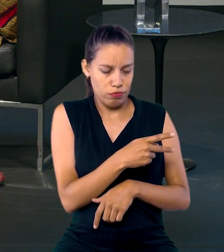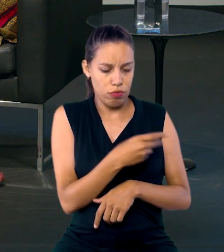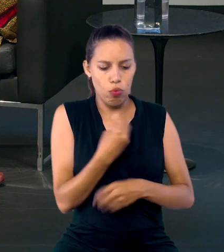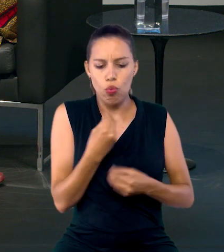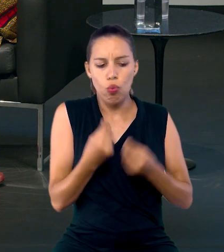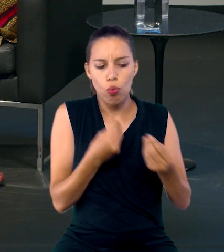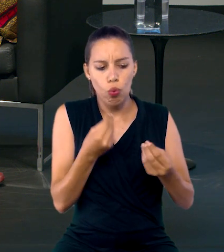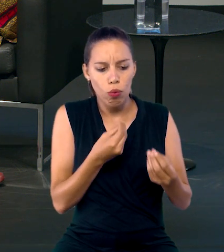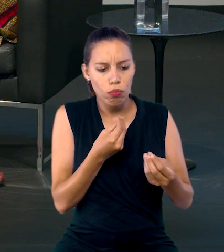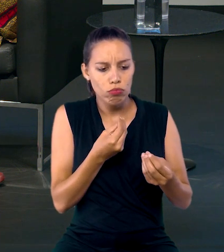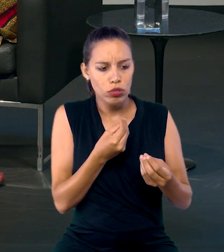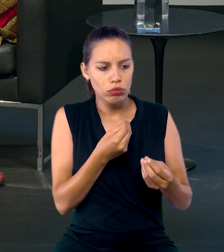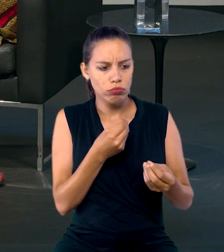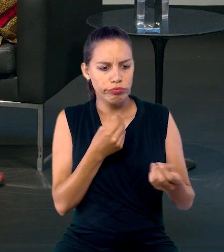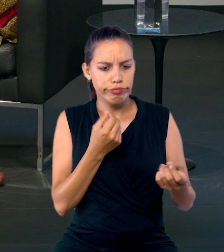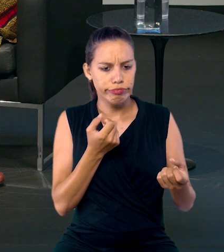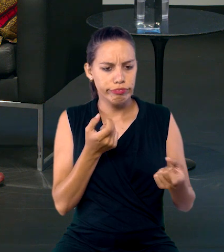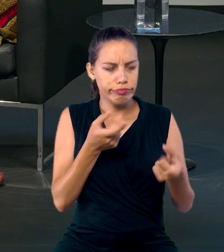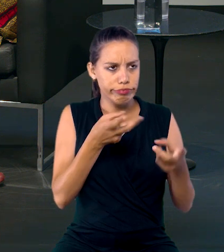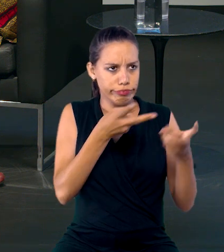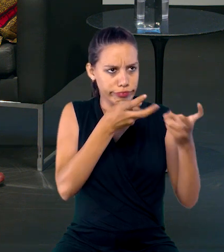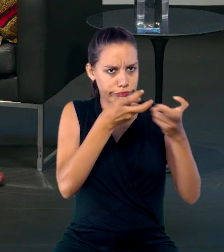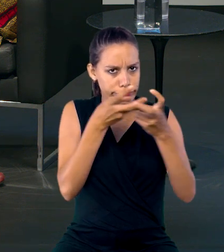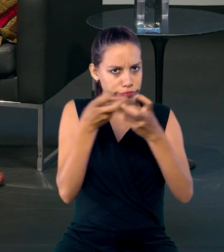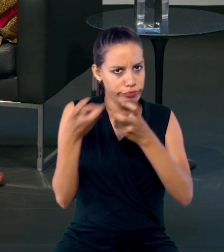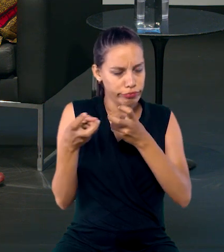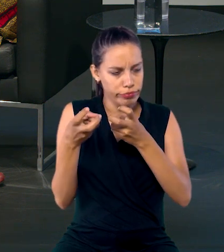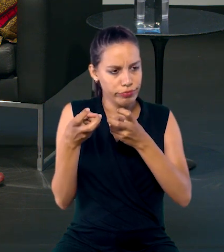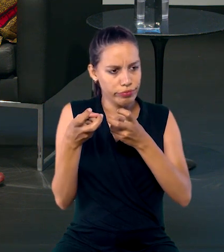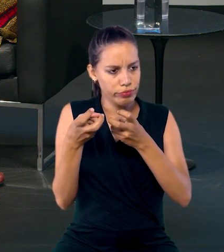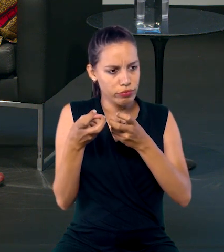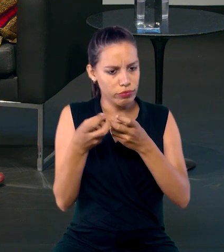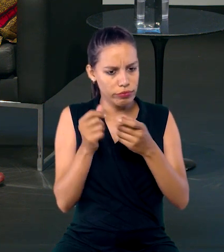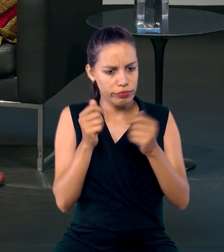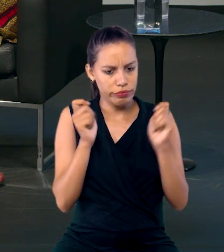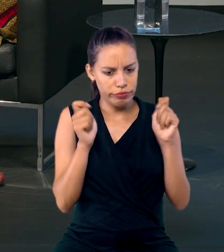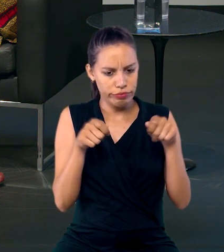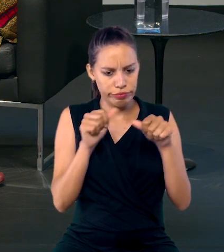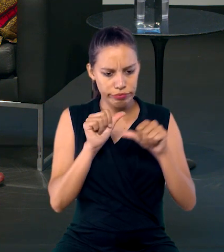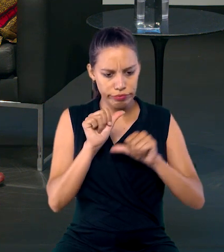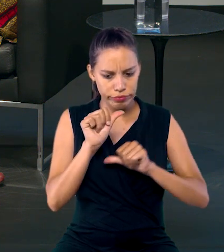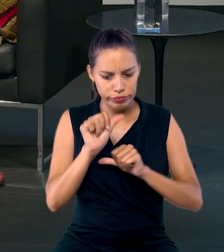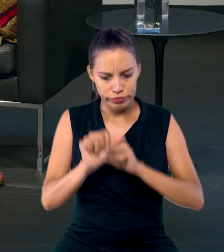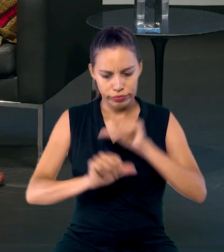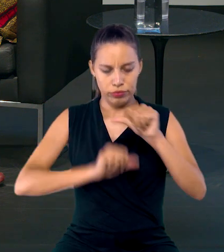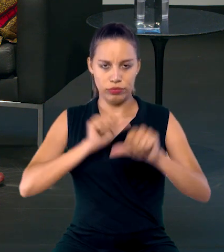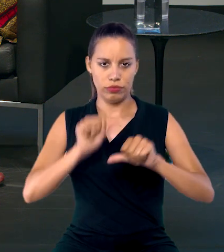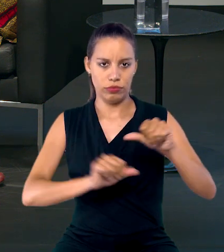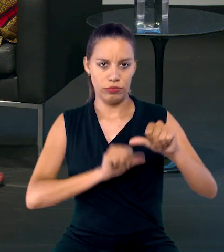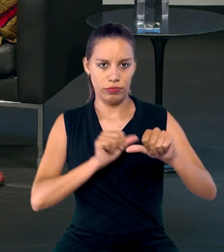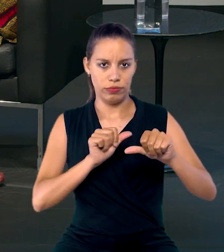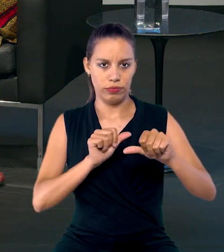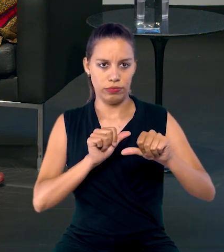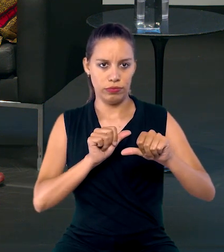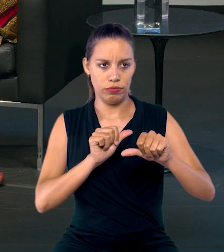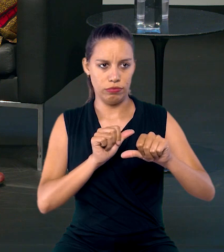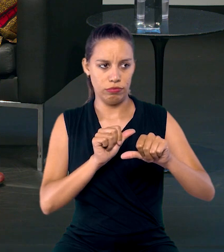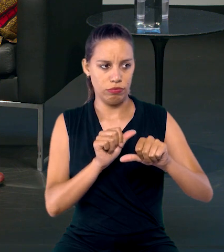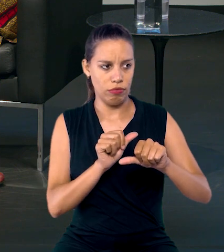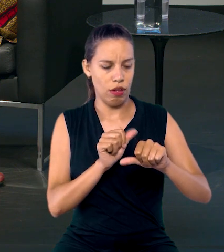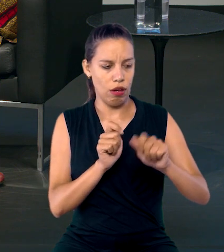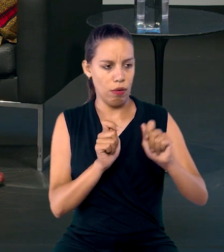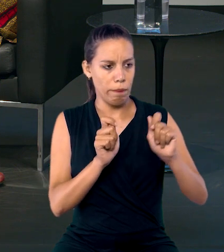uma ferramenta, né, de transformação e de algo que eu tenho chamado, né, de